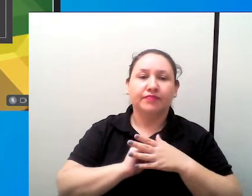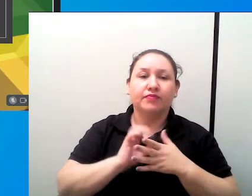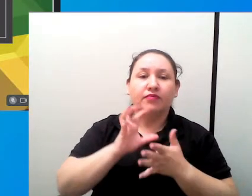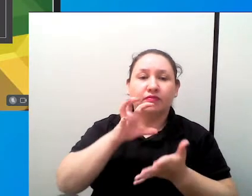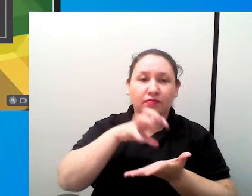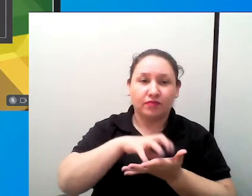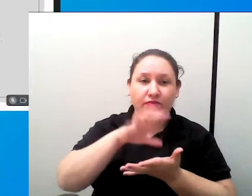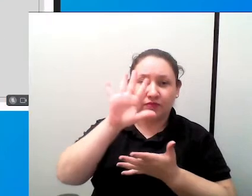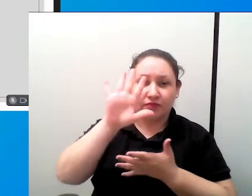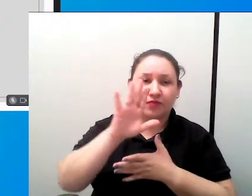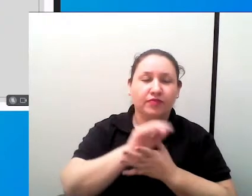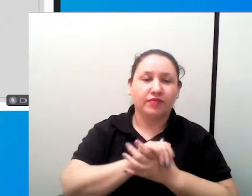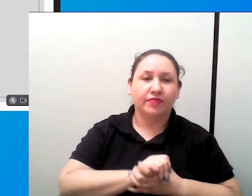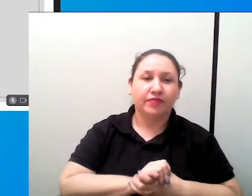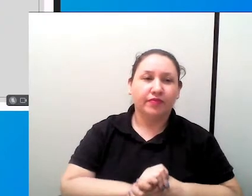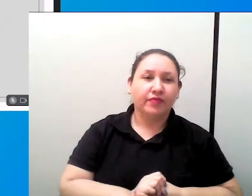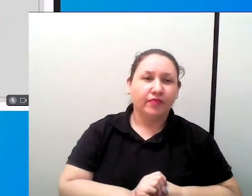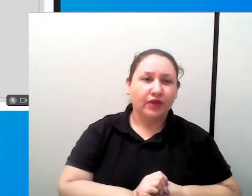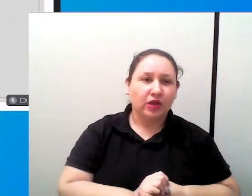Minas.